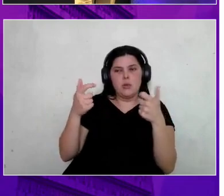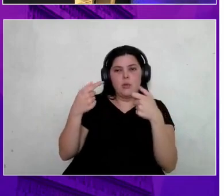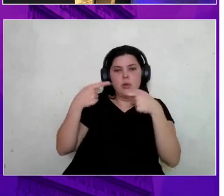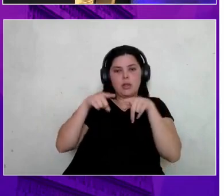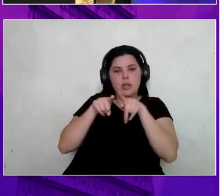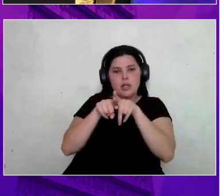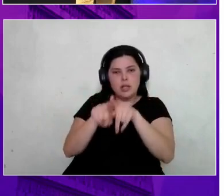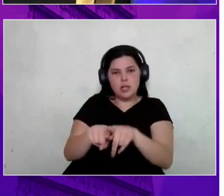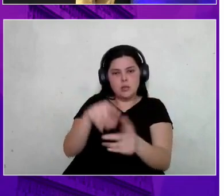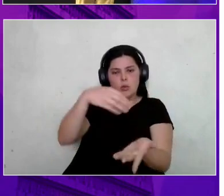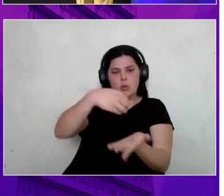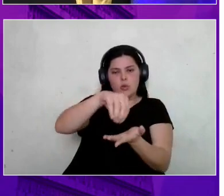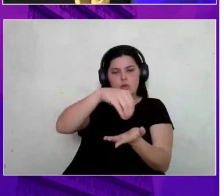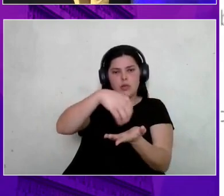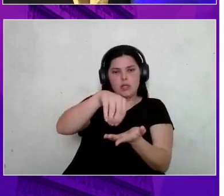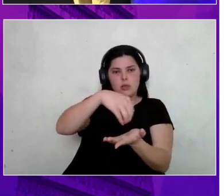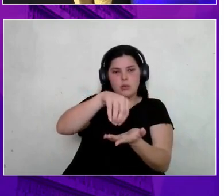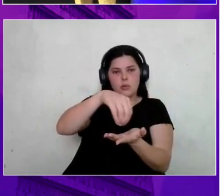notificação.